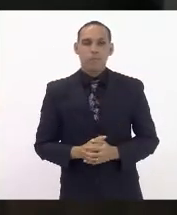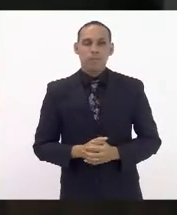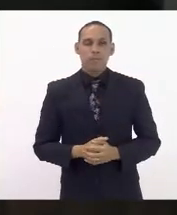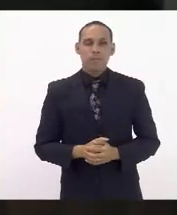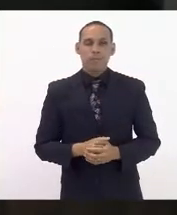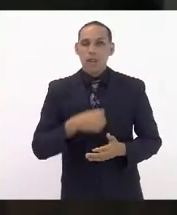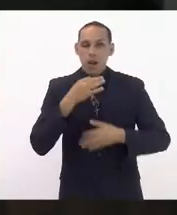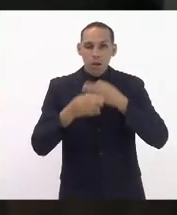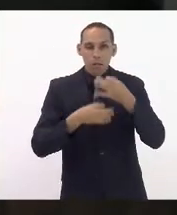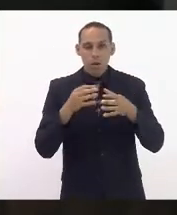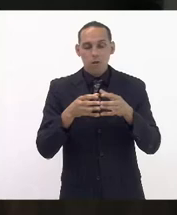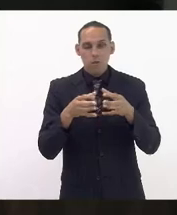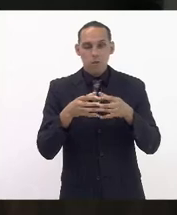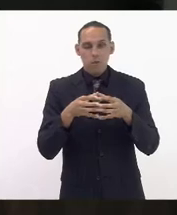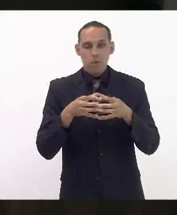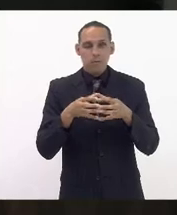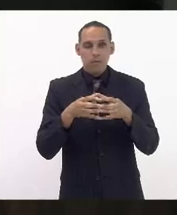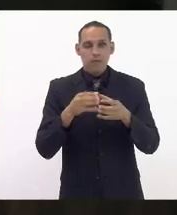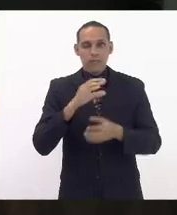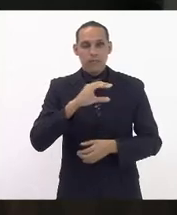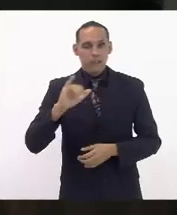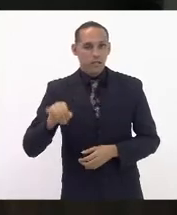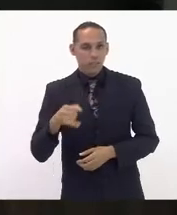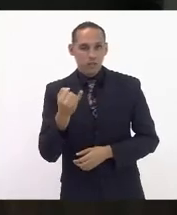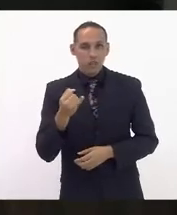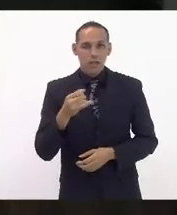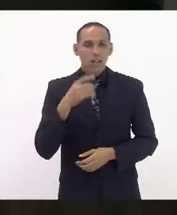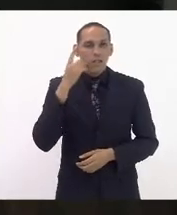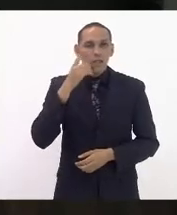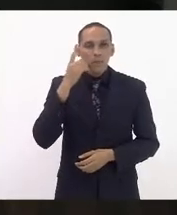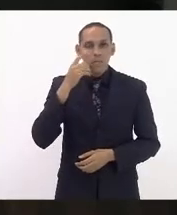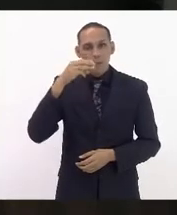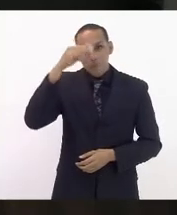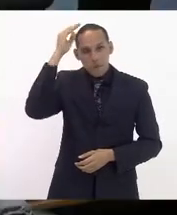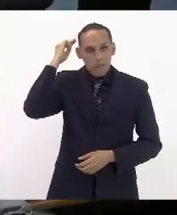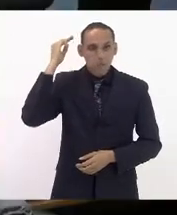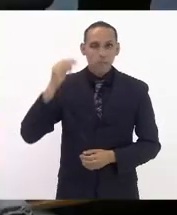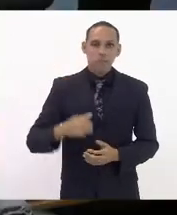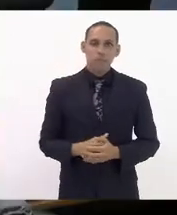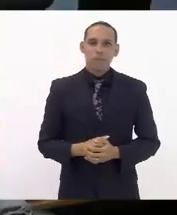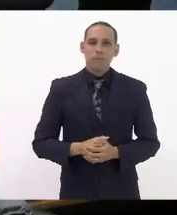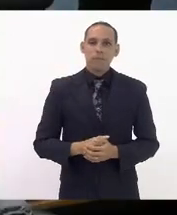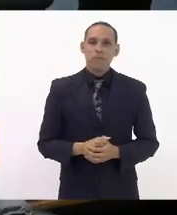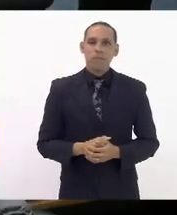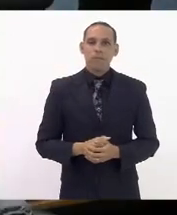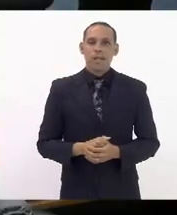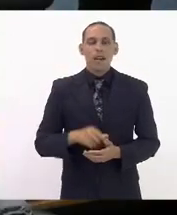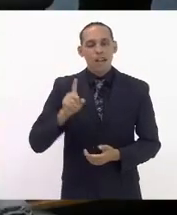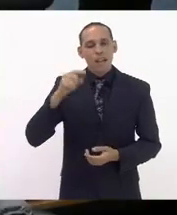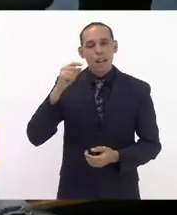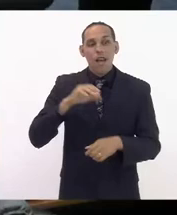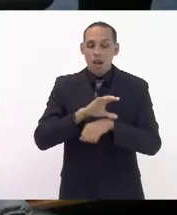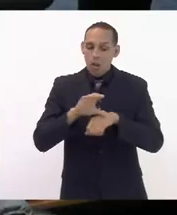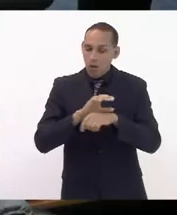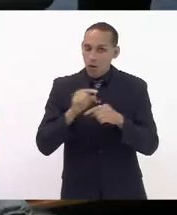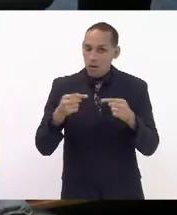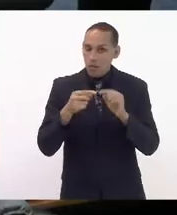emitir parecer pela Comissão de Constituição e Justiça, deputado Márcio Pacheco. Parecer pela constitucionalidade com a